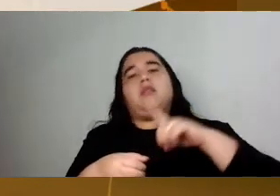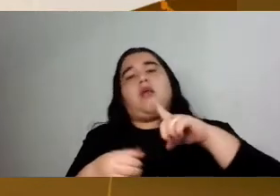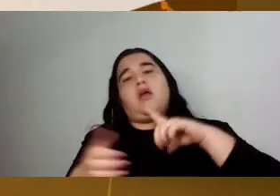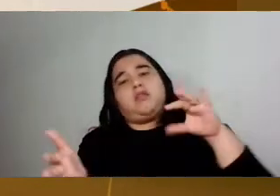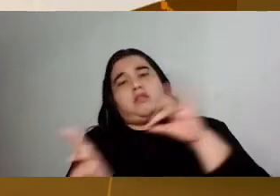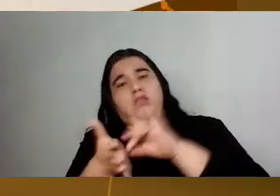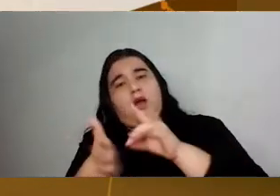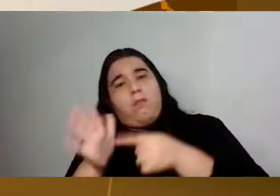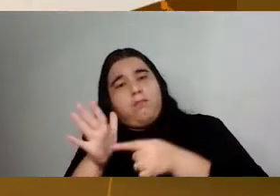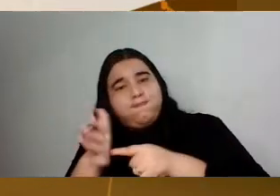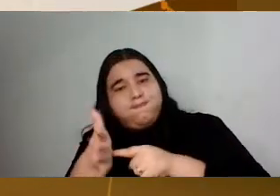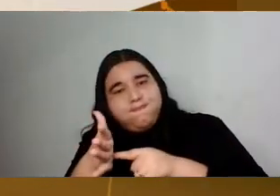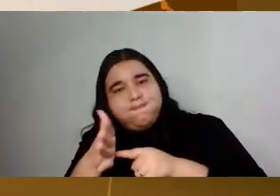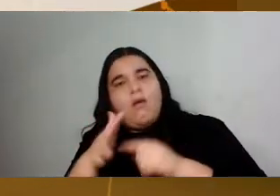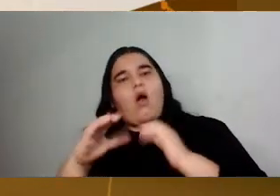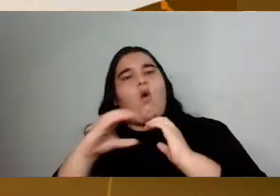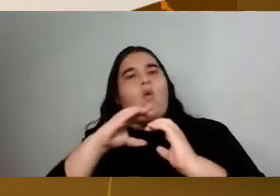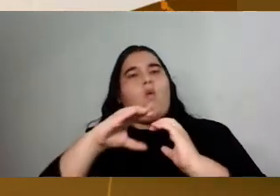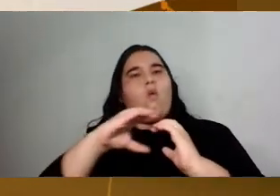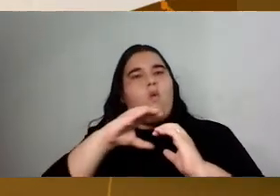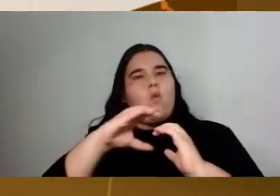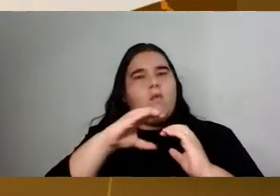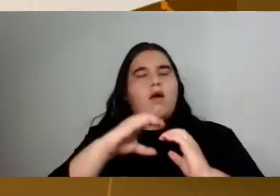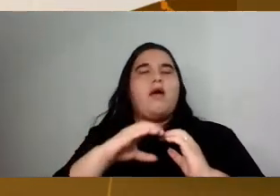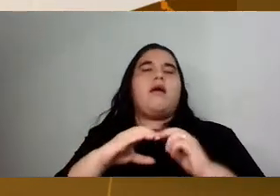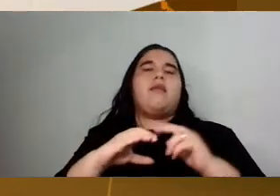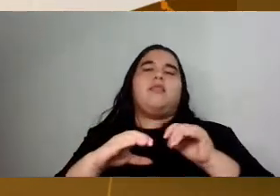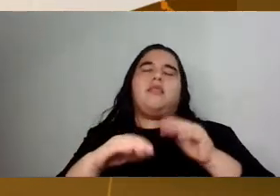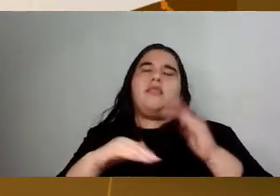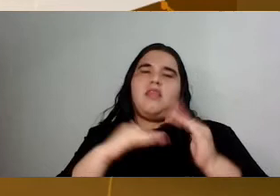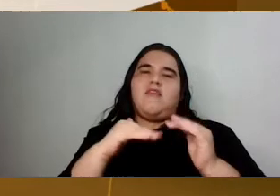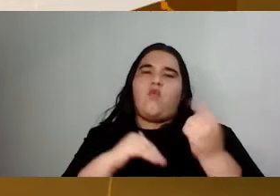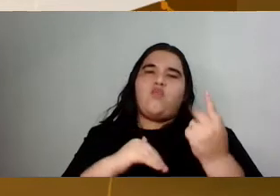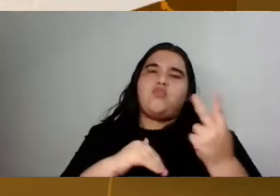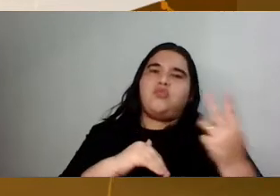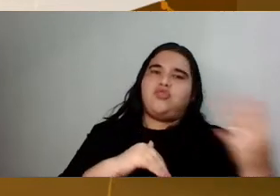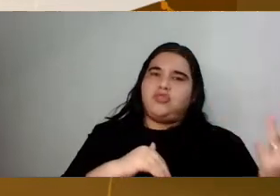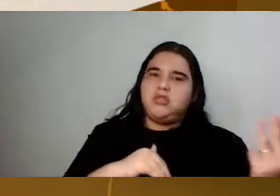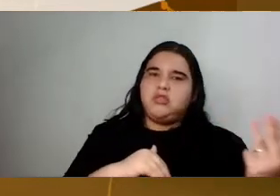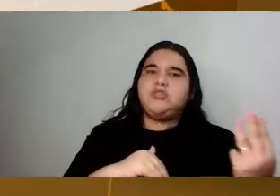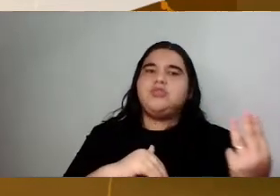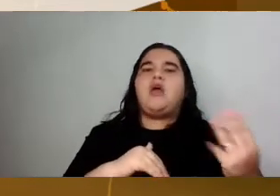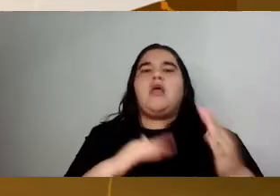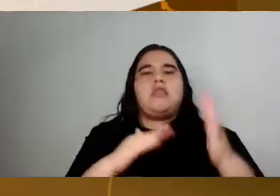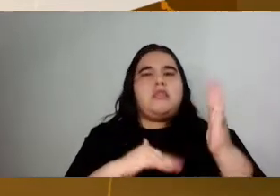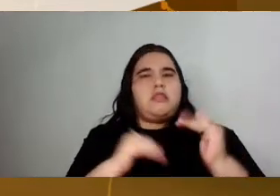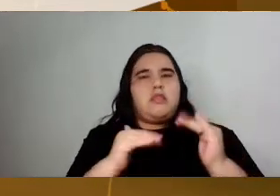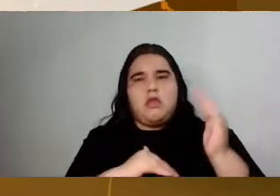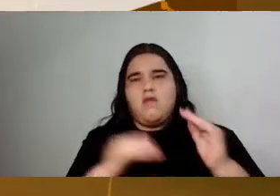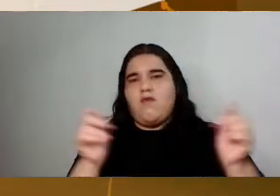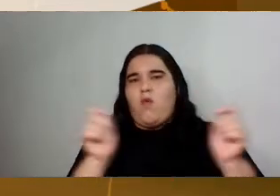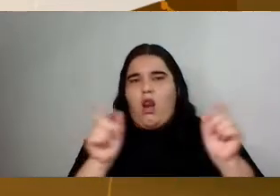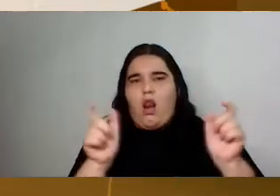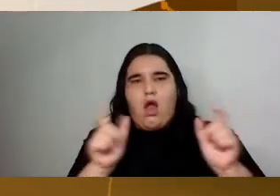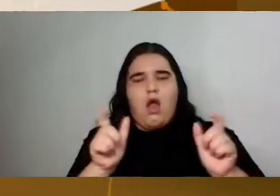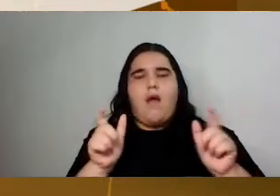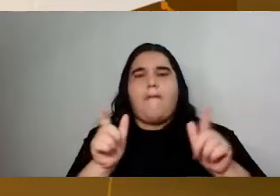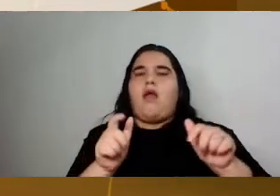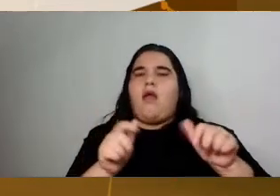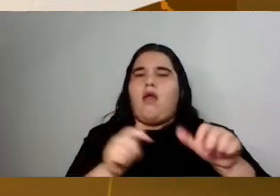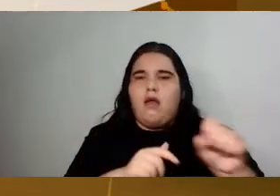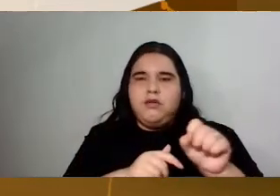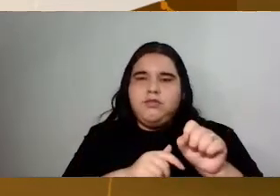e todas as suas comunicações para nível 1, nível 2, nível 3, de nível, etc., e alarme de relé de gás, como